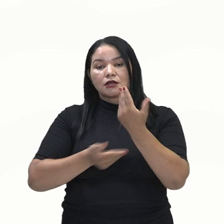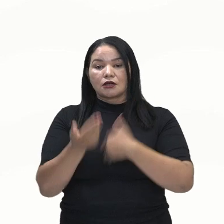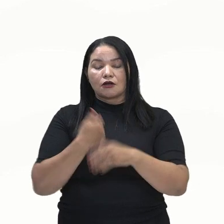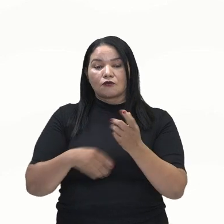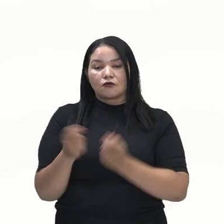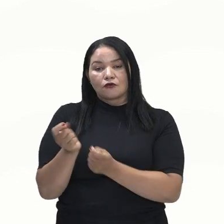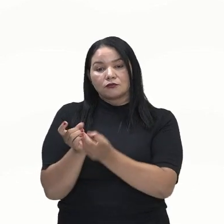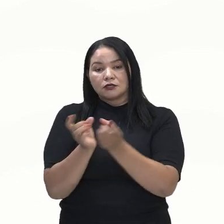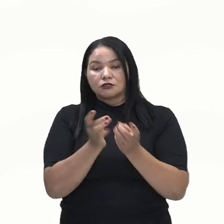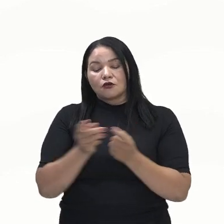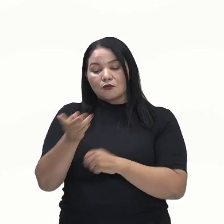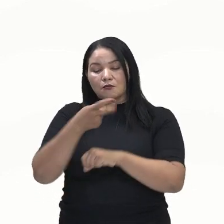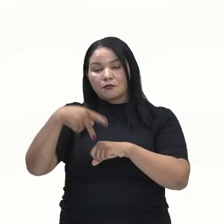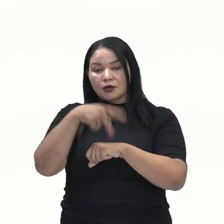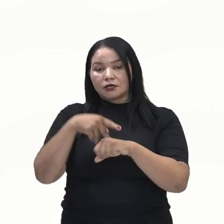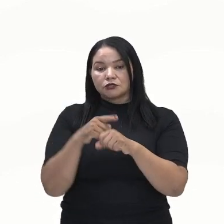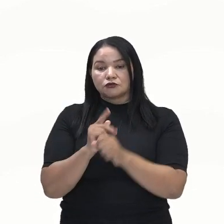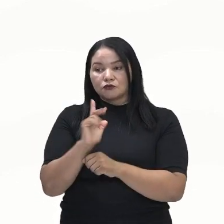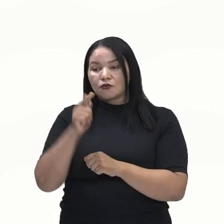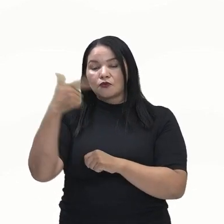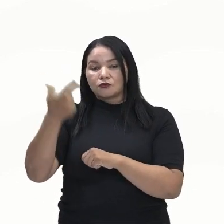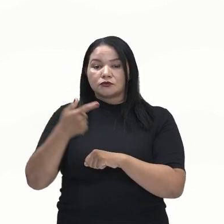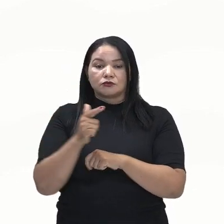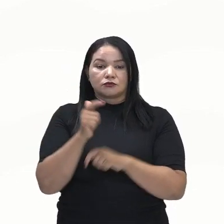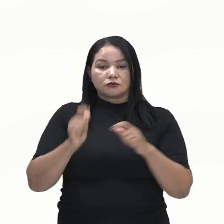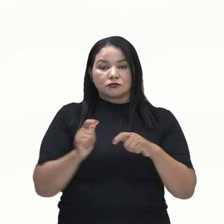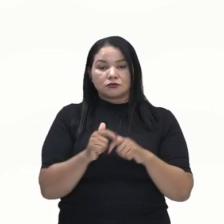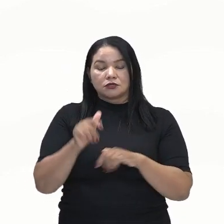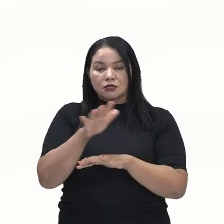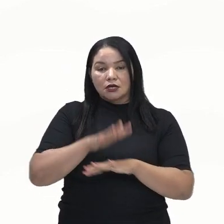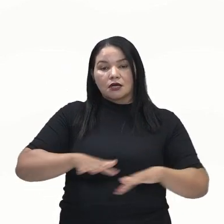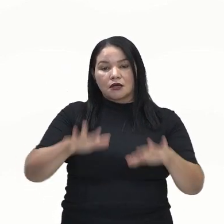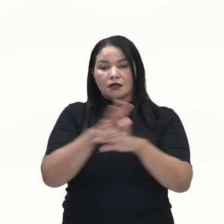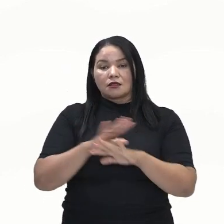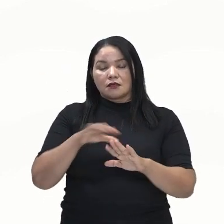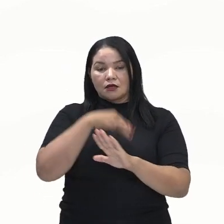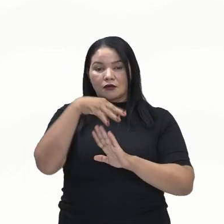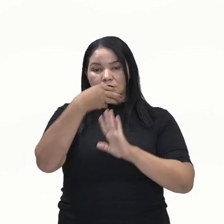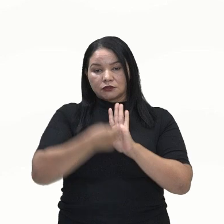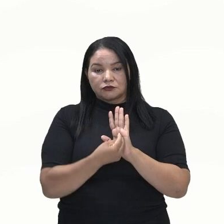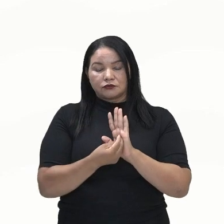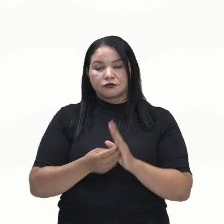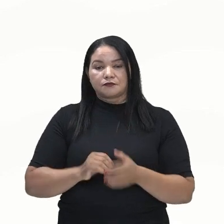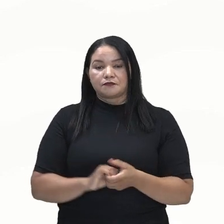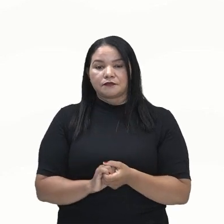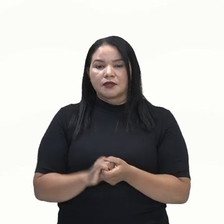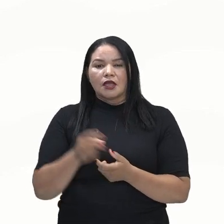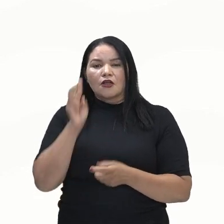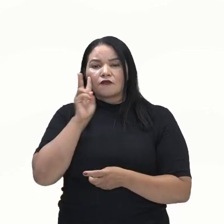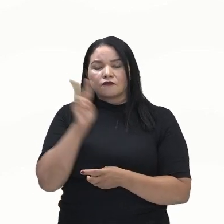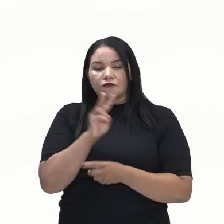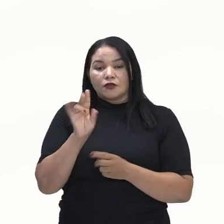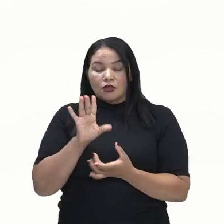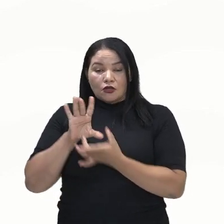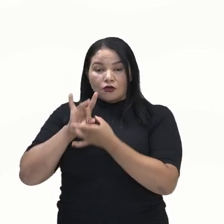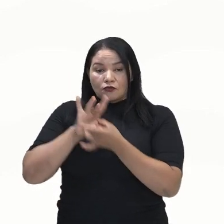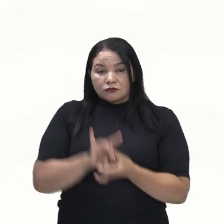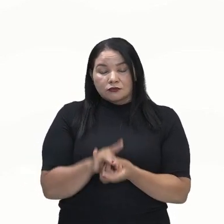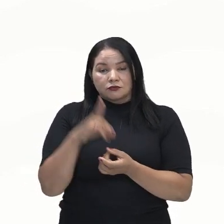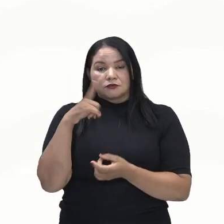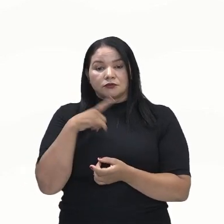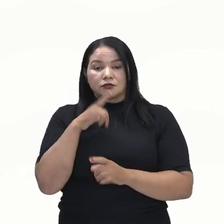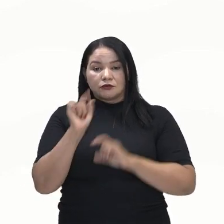resto do mundo através da região amazônica. Então, observem que nesse contexto nós temos aqui